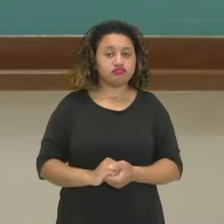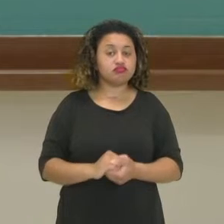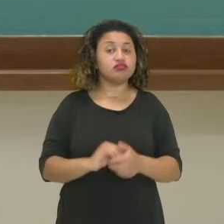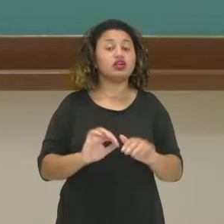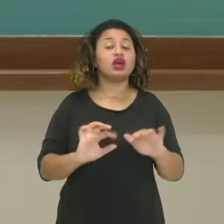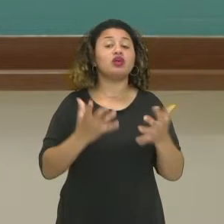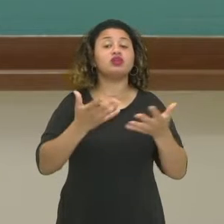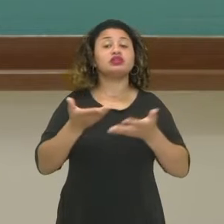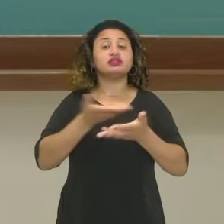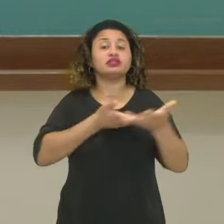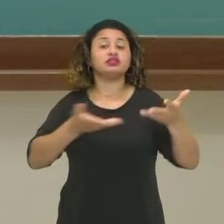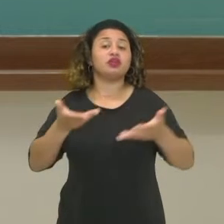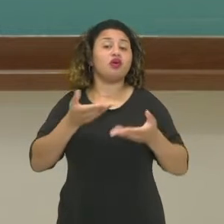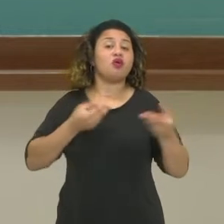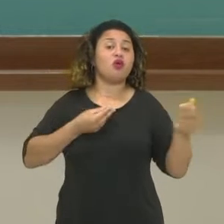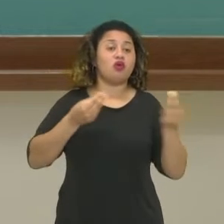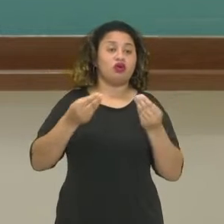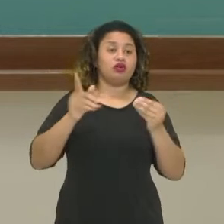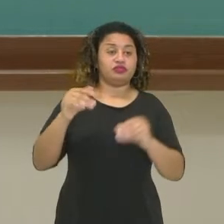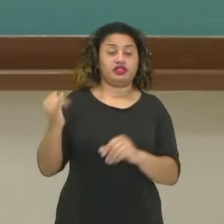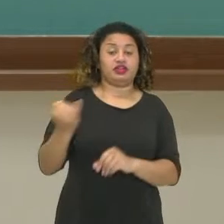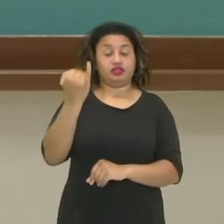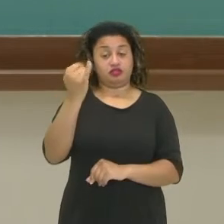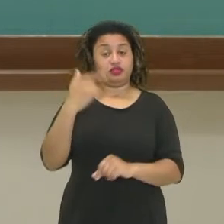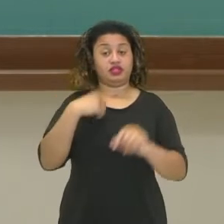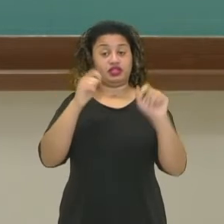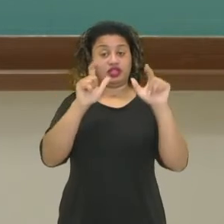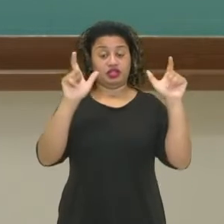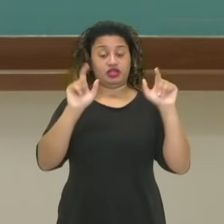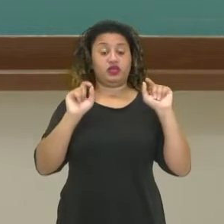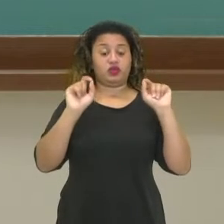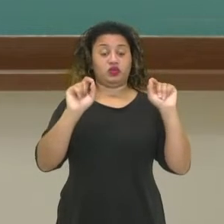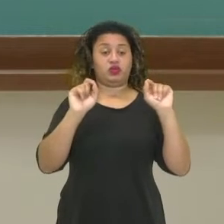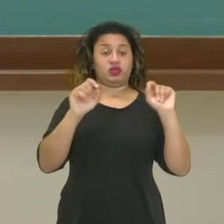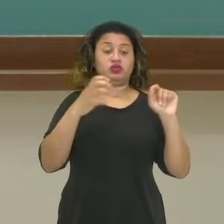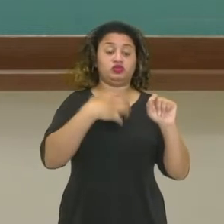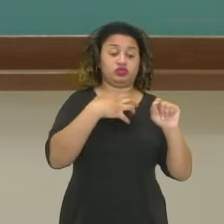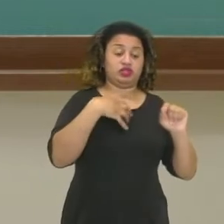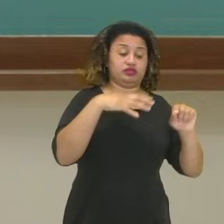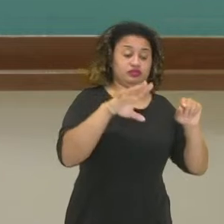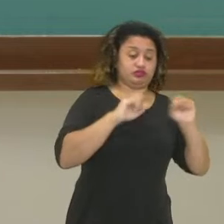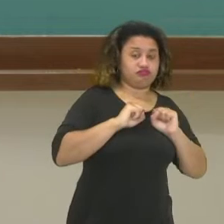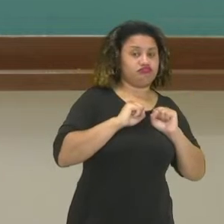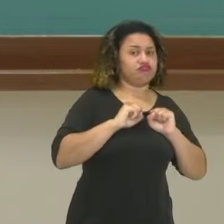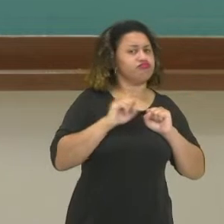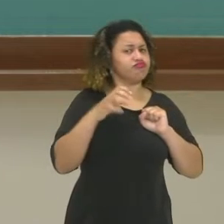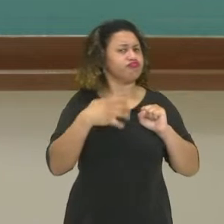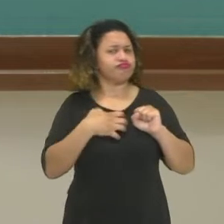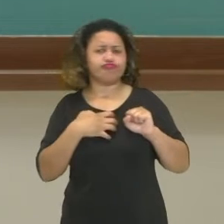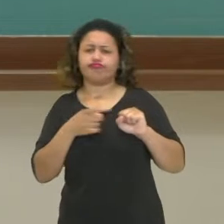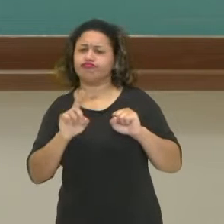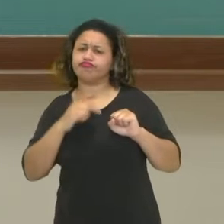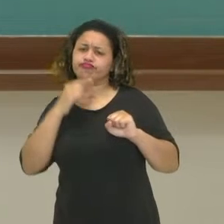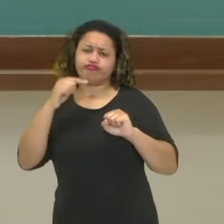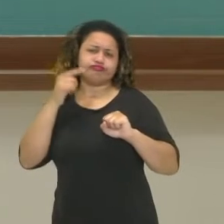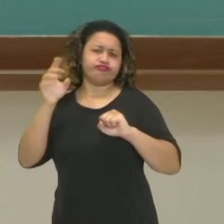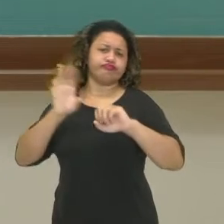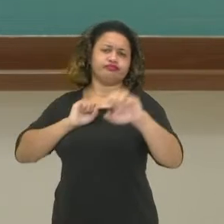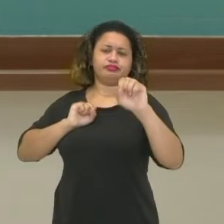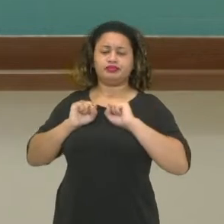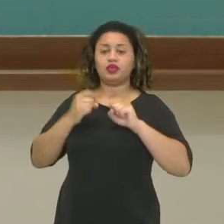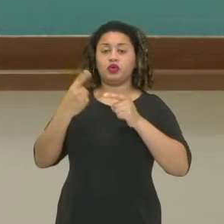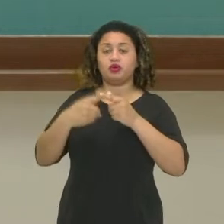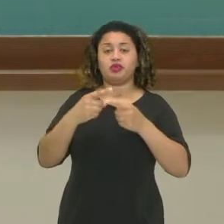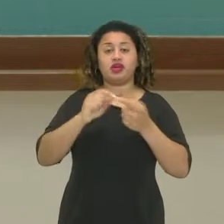transmissão? É muito importante você se atentar para sinais, que é do jeito que pega e do jeito que não pega. Por quê? Porque